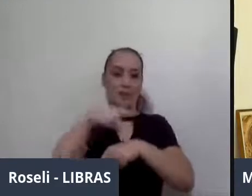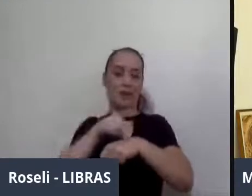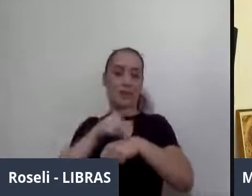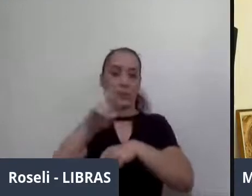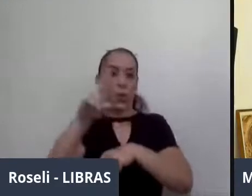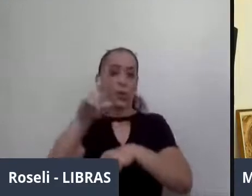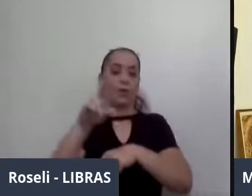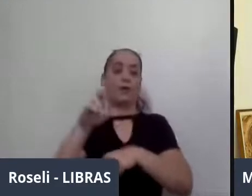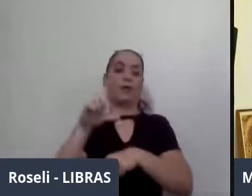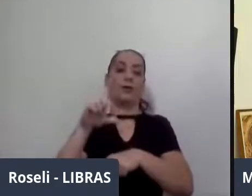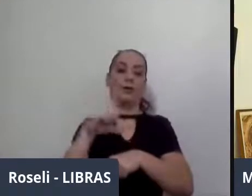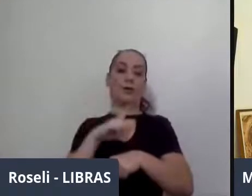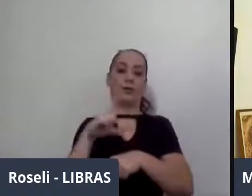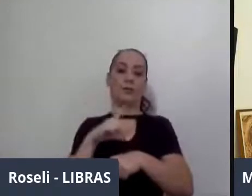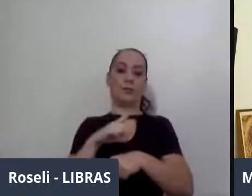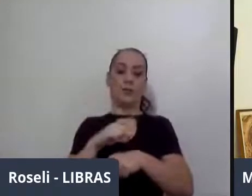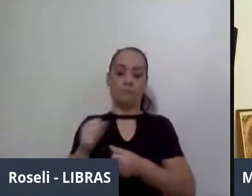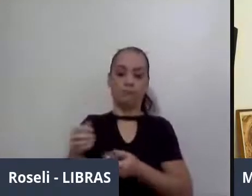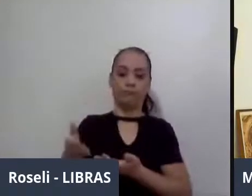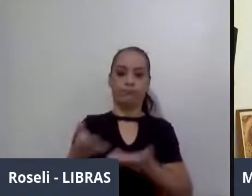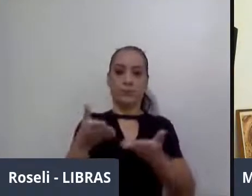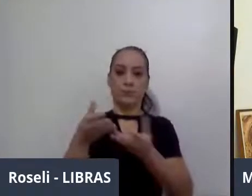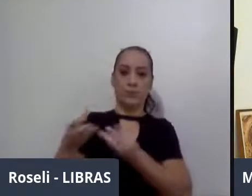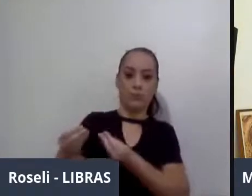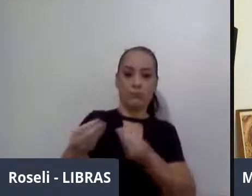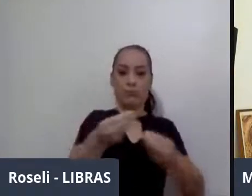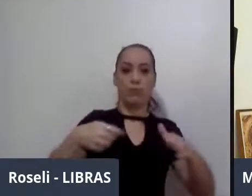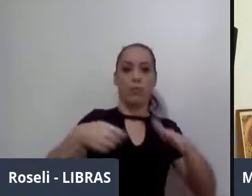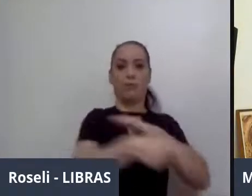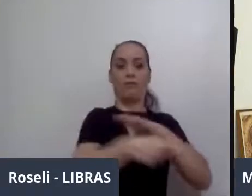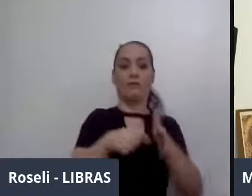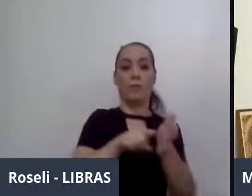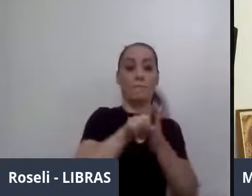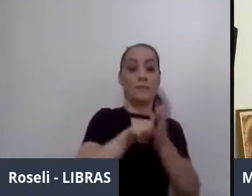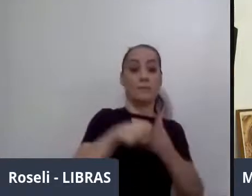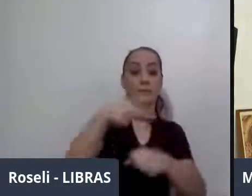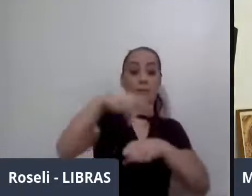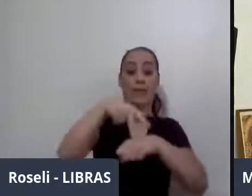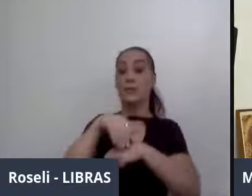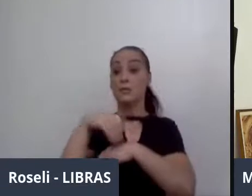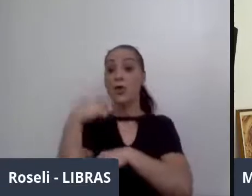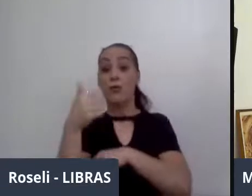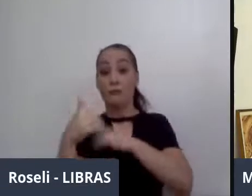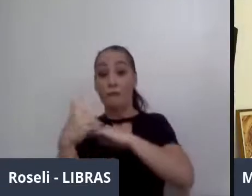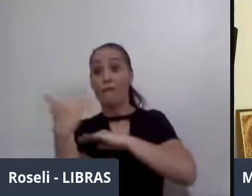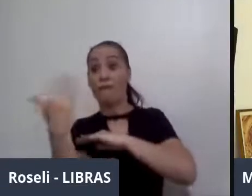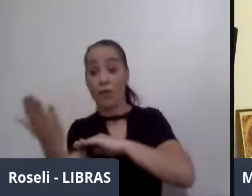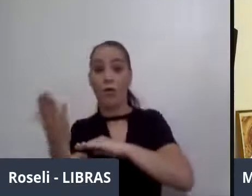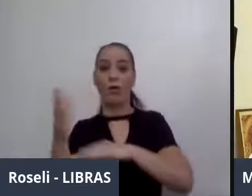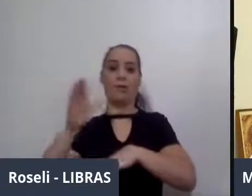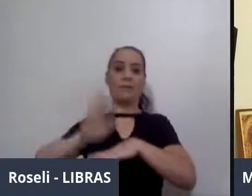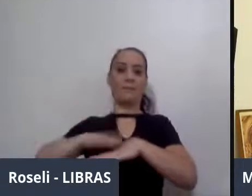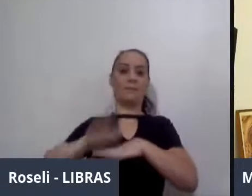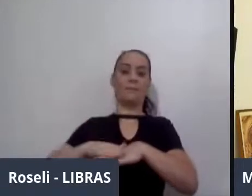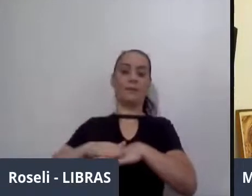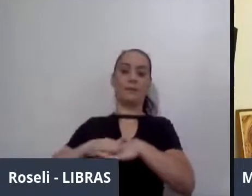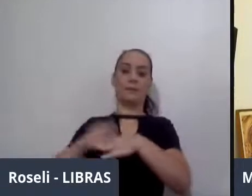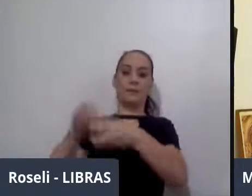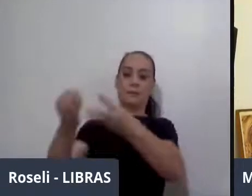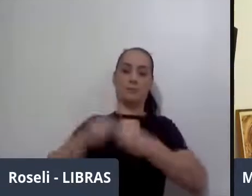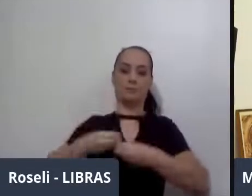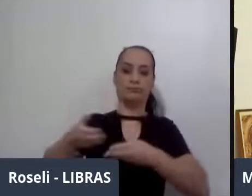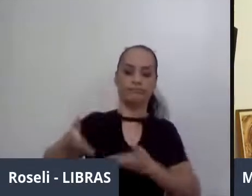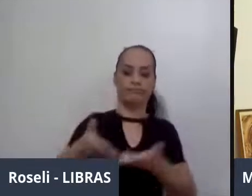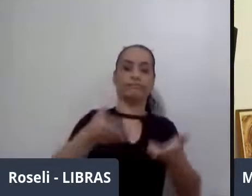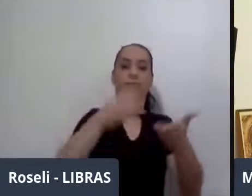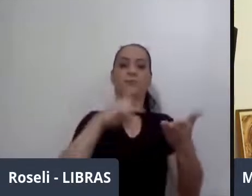recebido incentivo para fazer pesquisa em outros países. Então, a gente tem hoje um número de pessoas com ensino